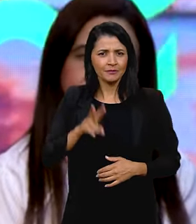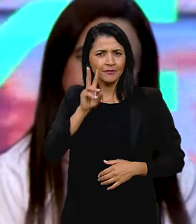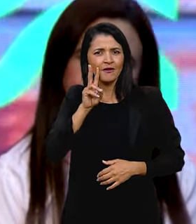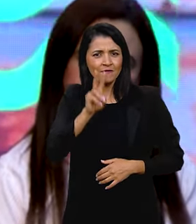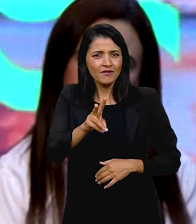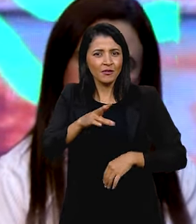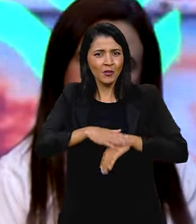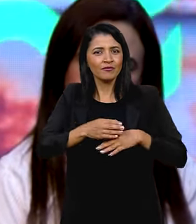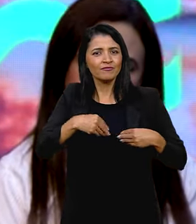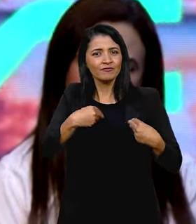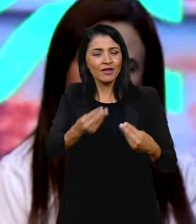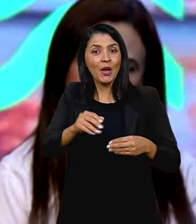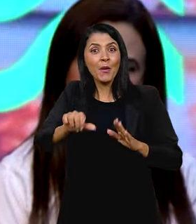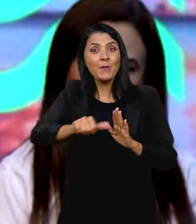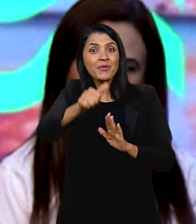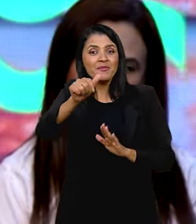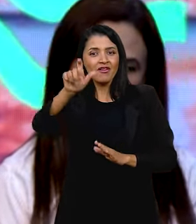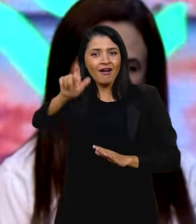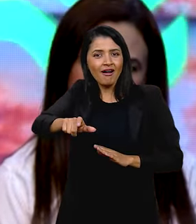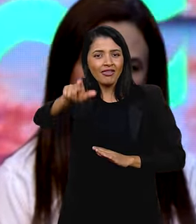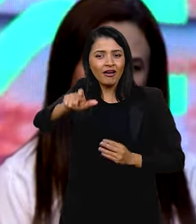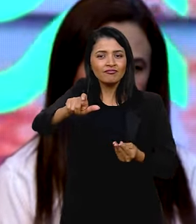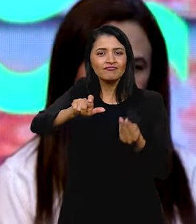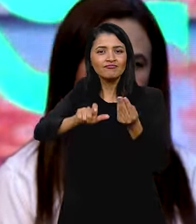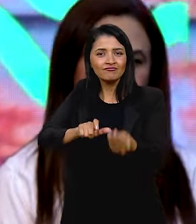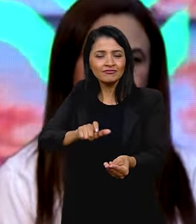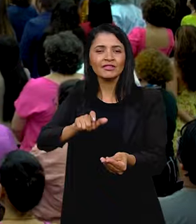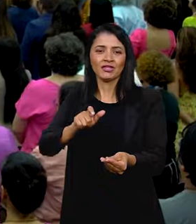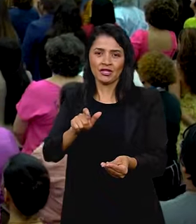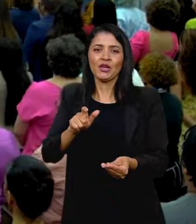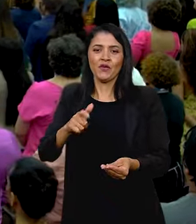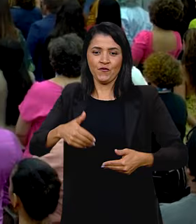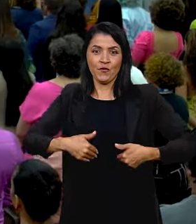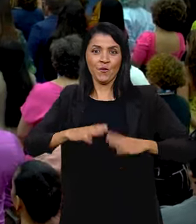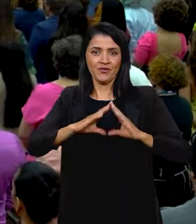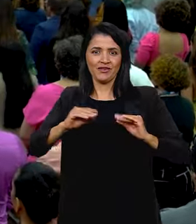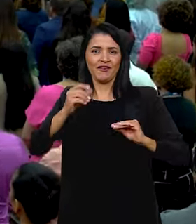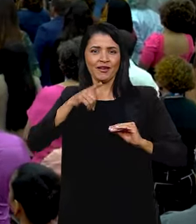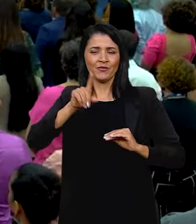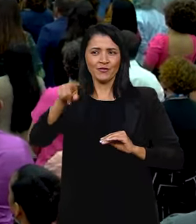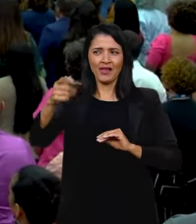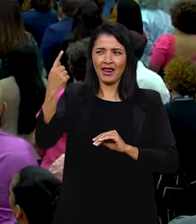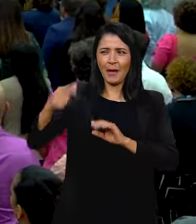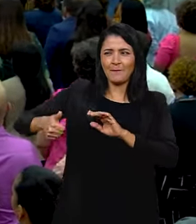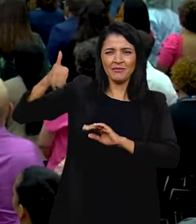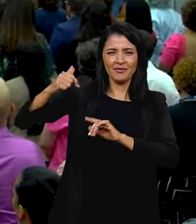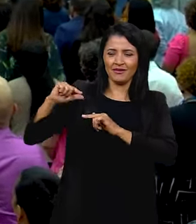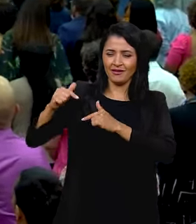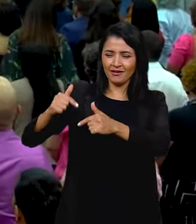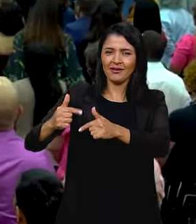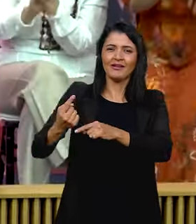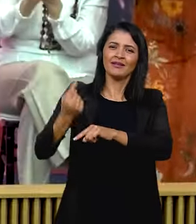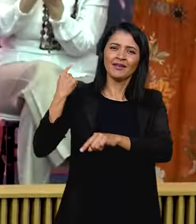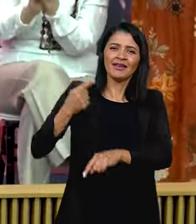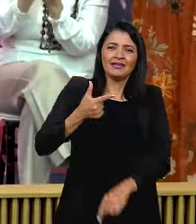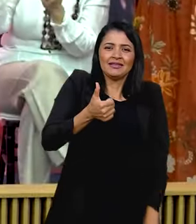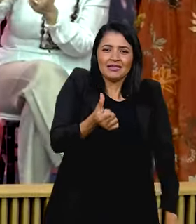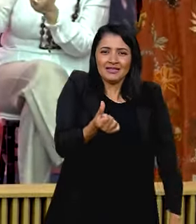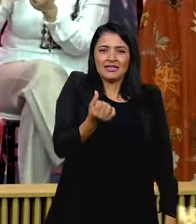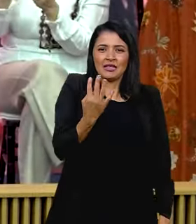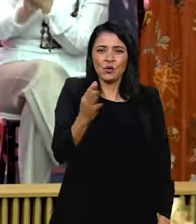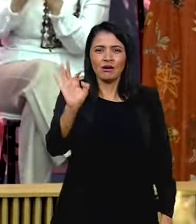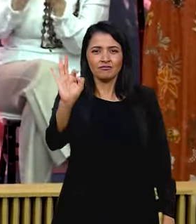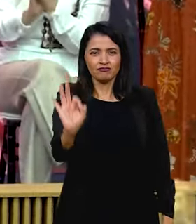família vi a entrega do primeiro cão do F zero daquela primeira geração